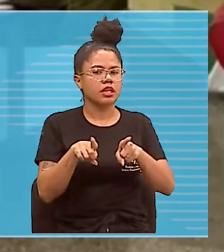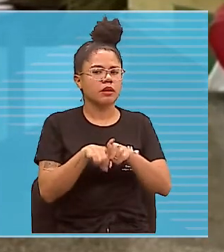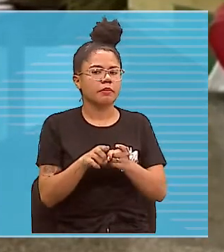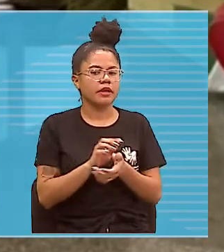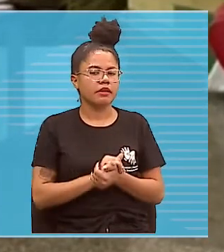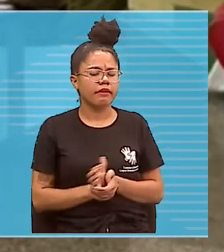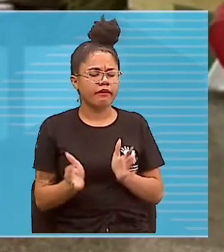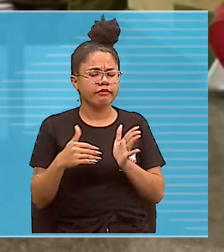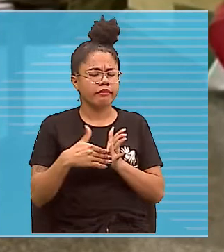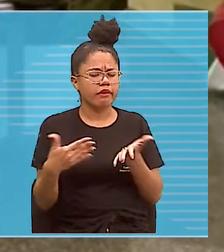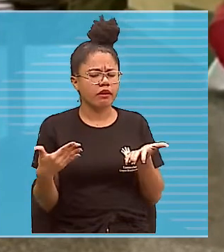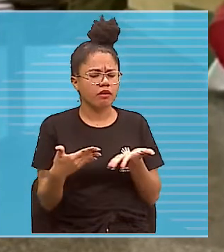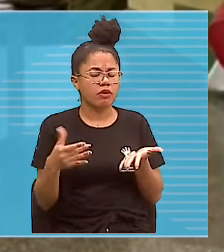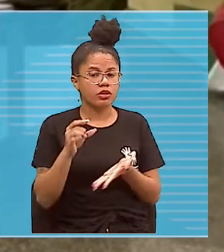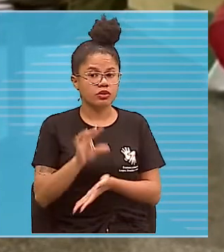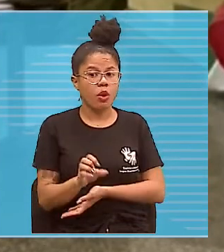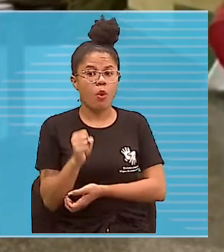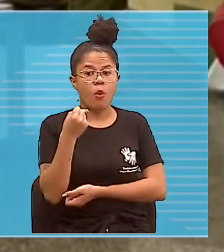gente desistiu